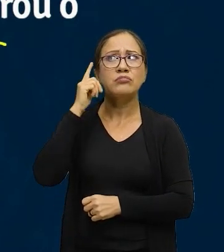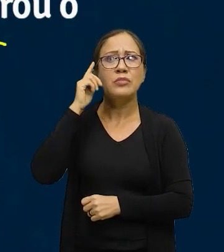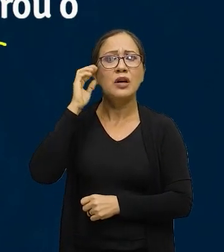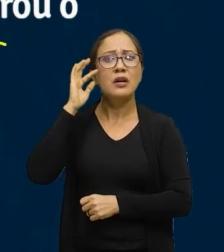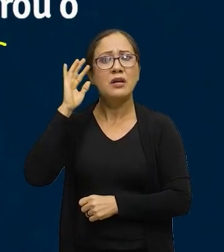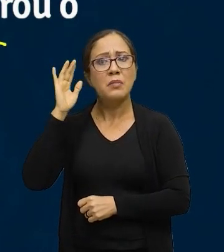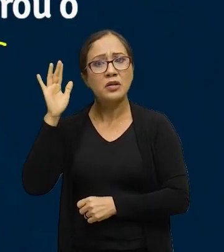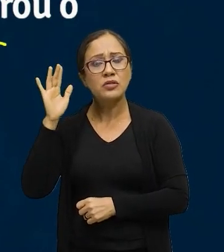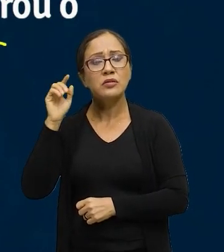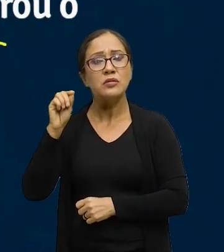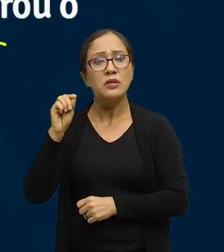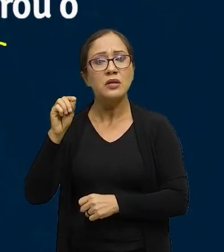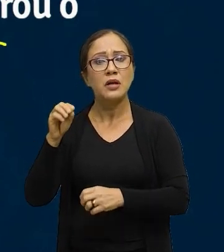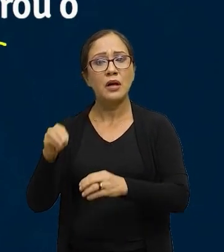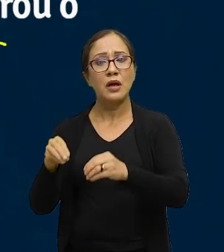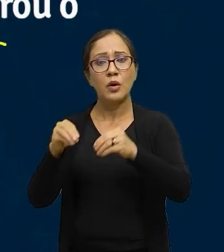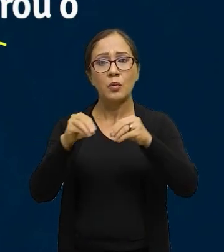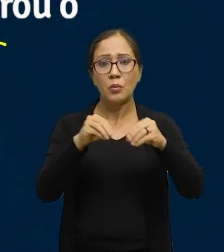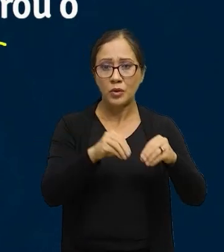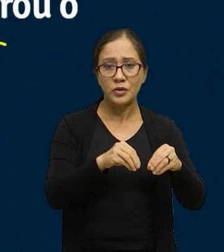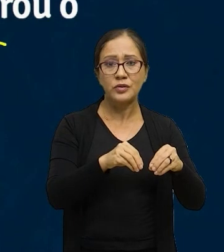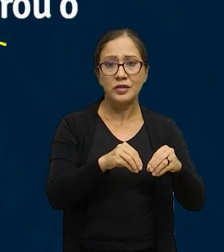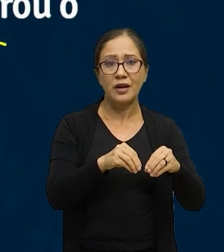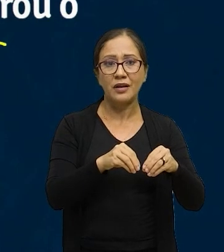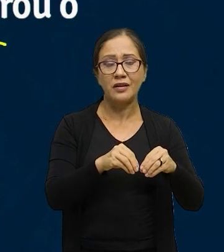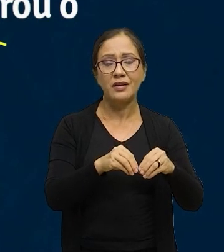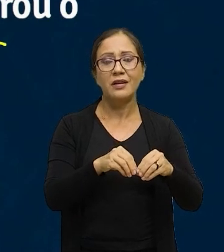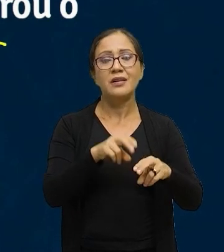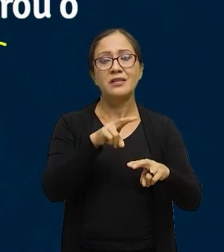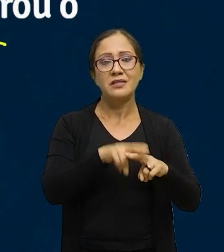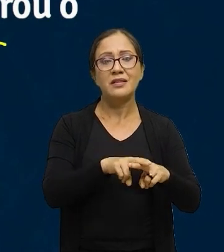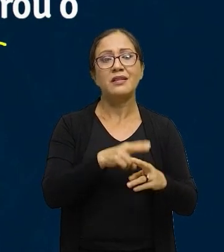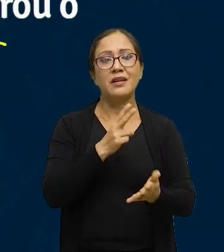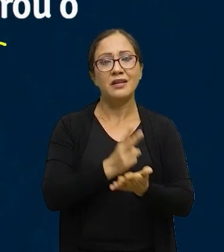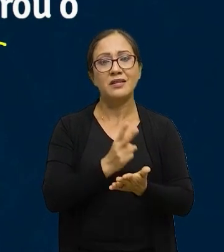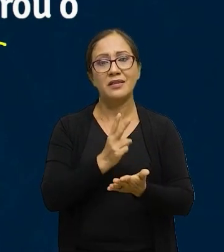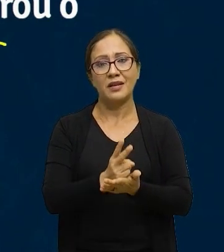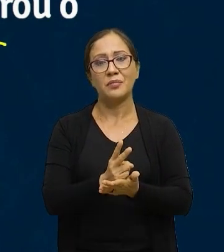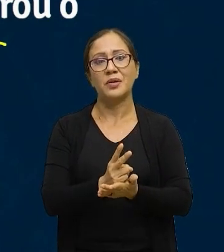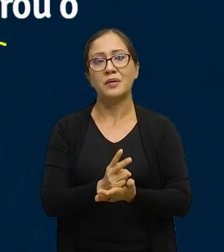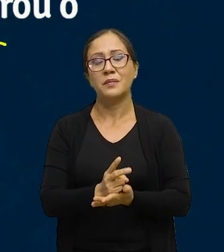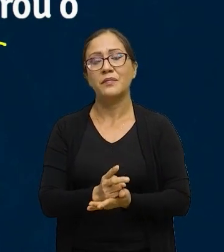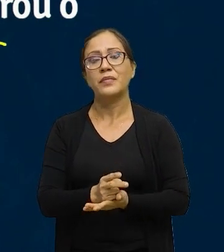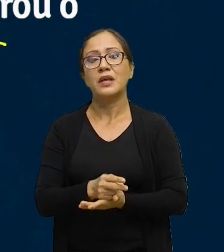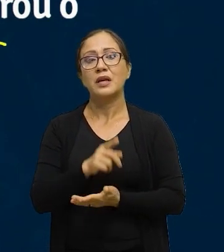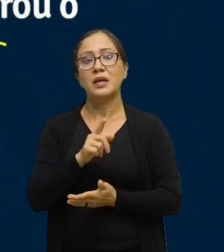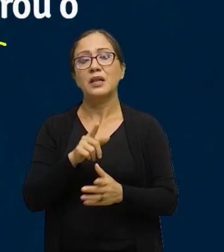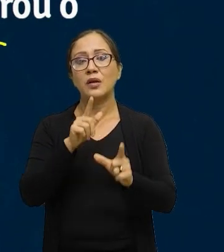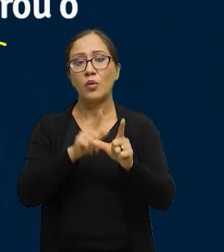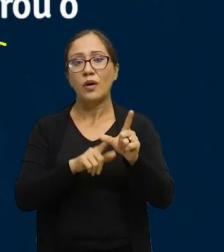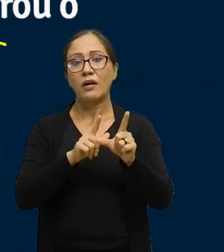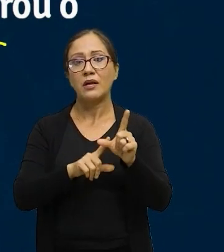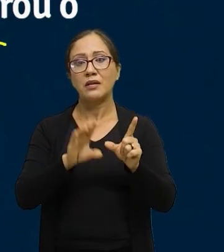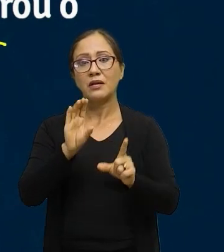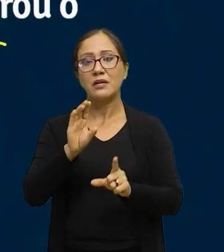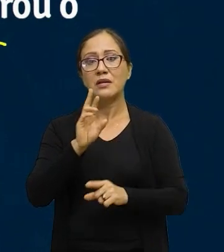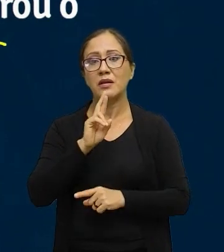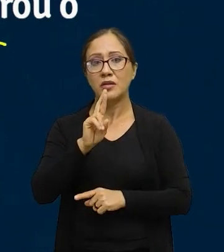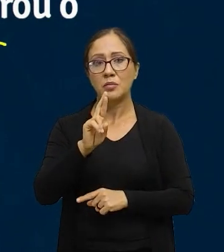deveria se mudar, porque foi naquele lugar que ele deveria sentar mais por causa do braço. Deu para entender? Então, cada